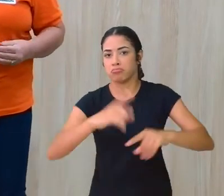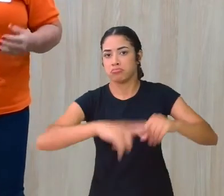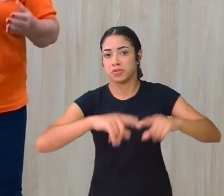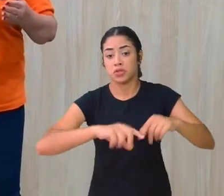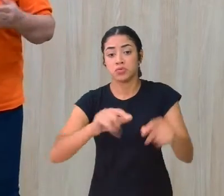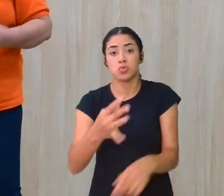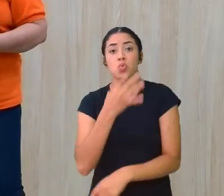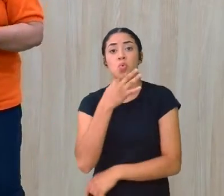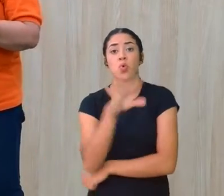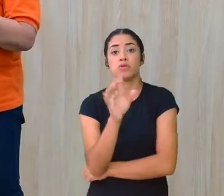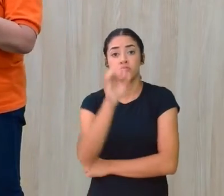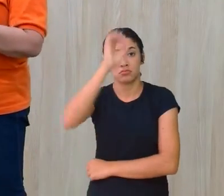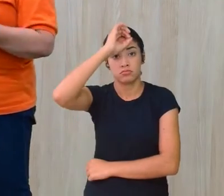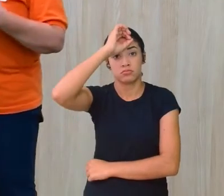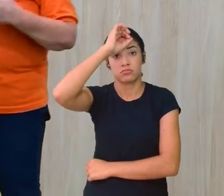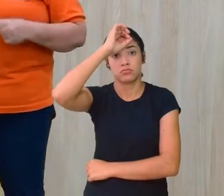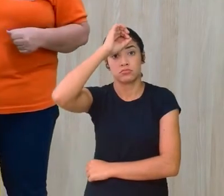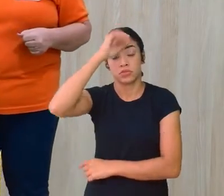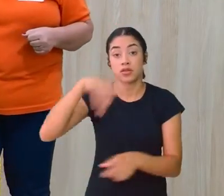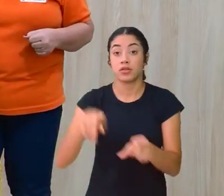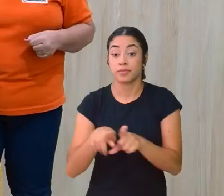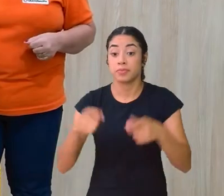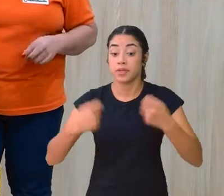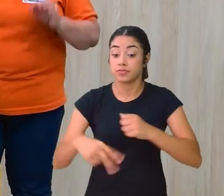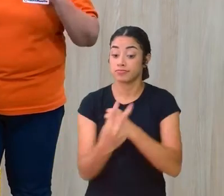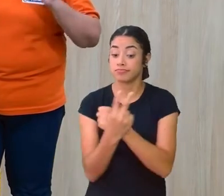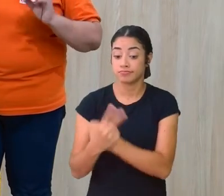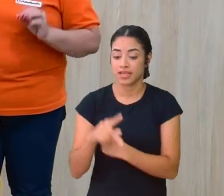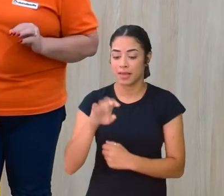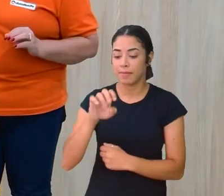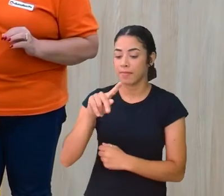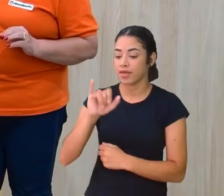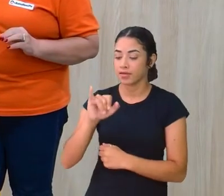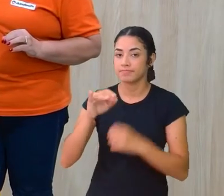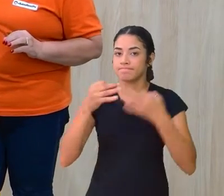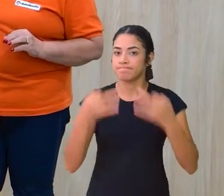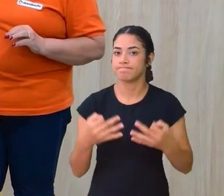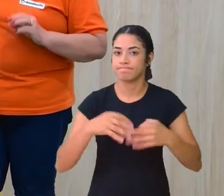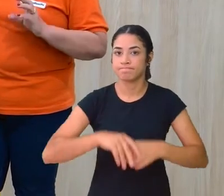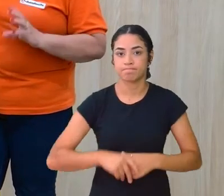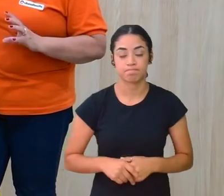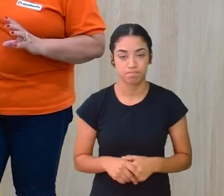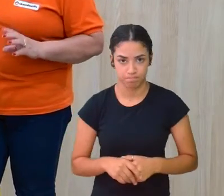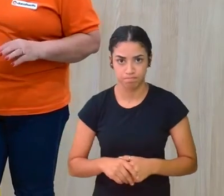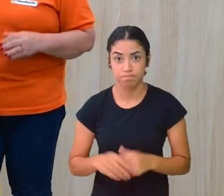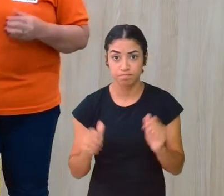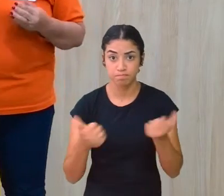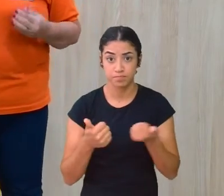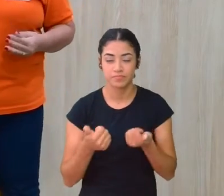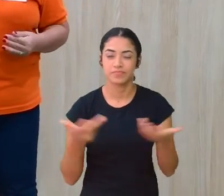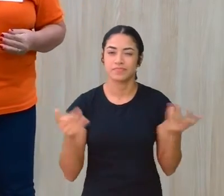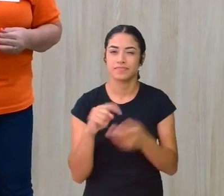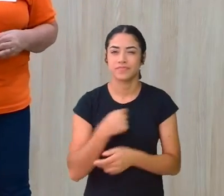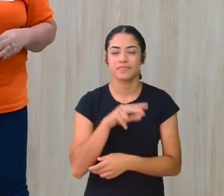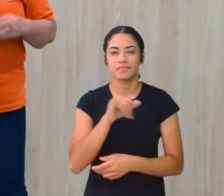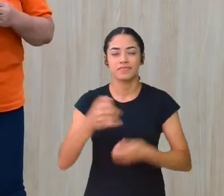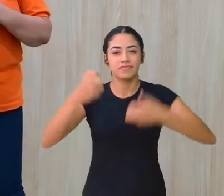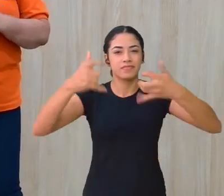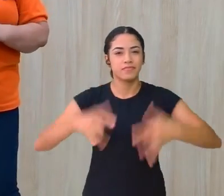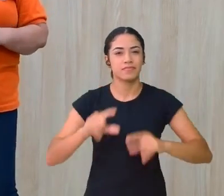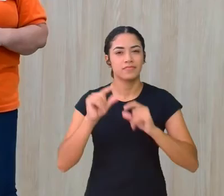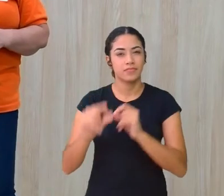fazendo e sem estar com os equipamentos aí de segurança, ok? E aí a gente vai falar um pouquinho a questão